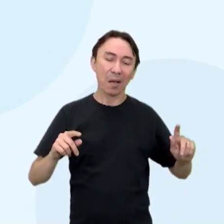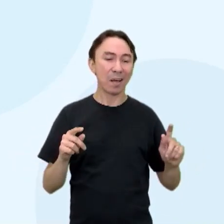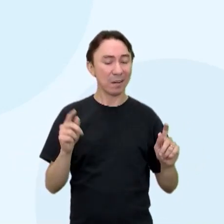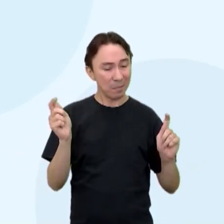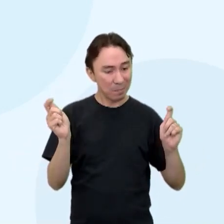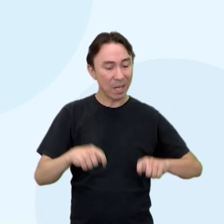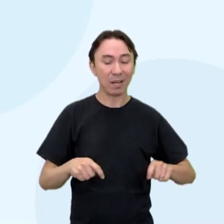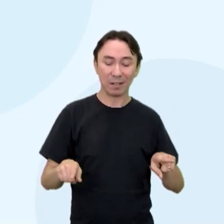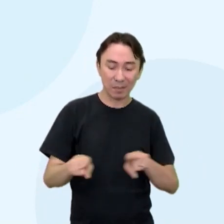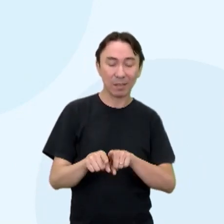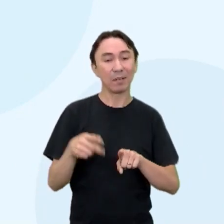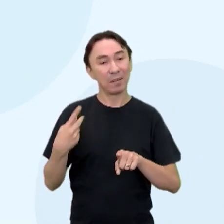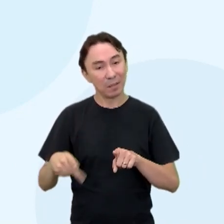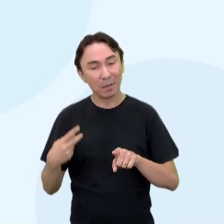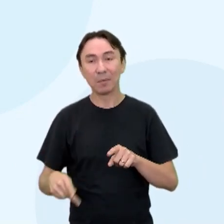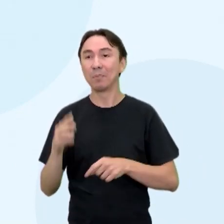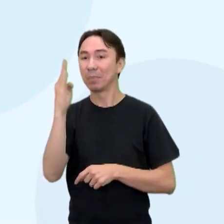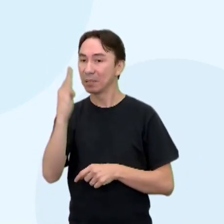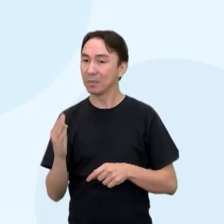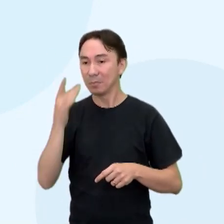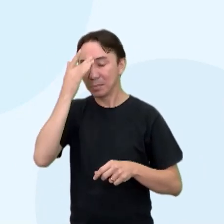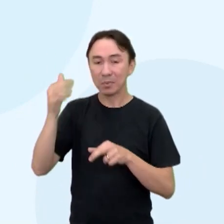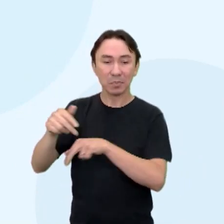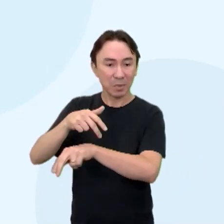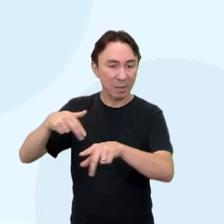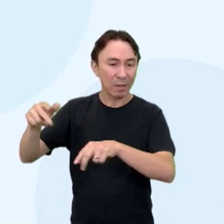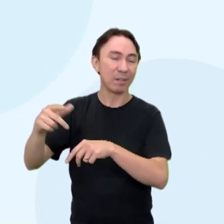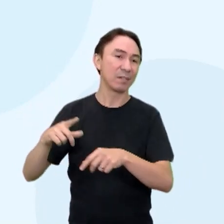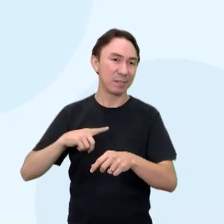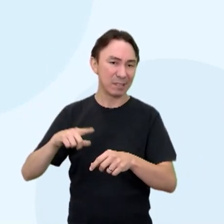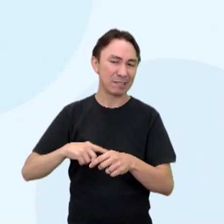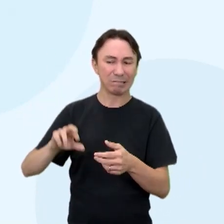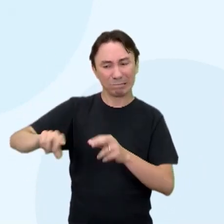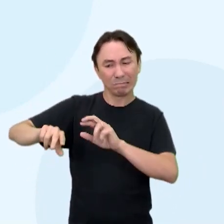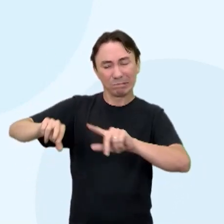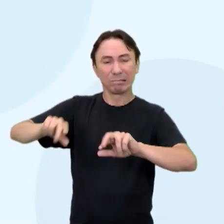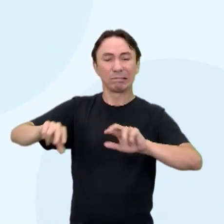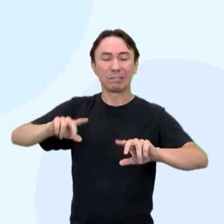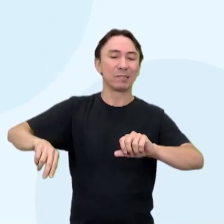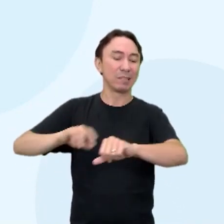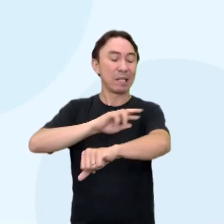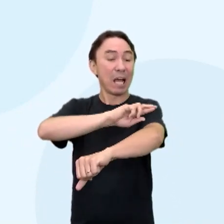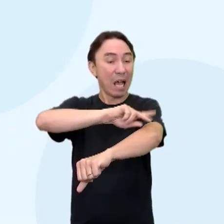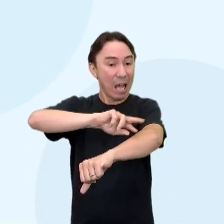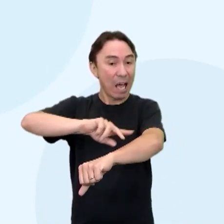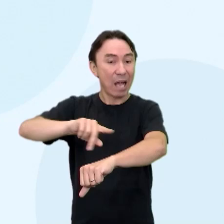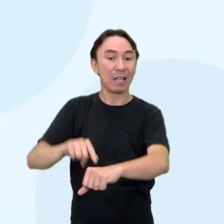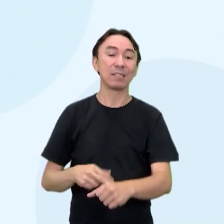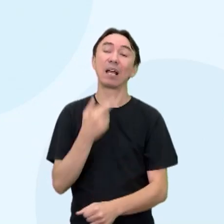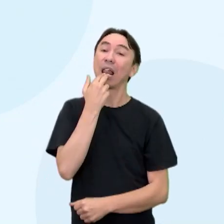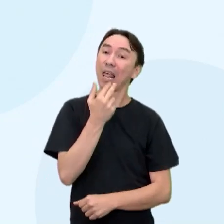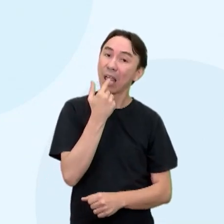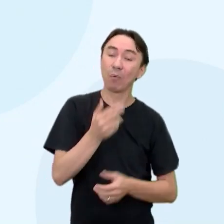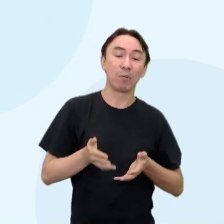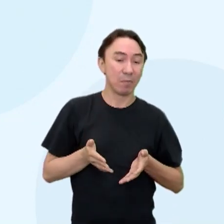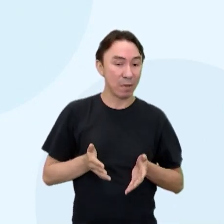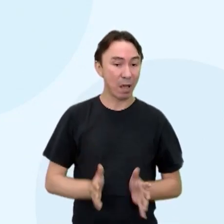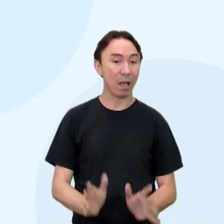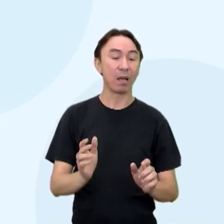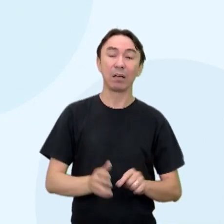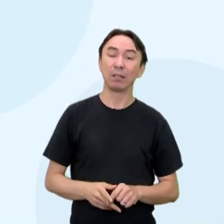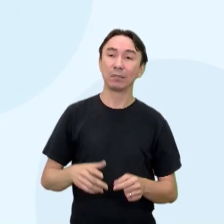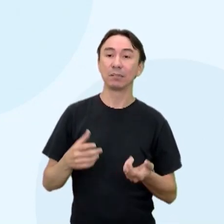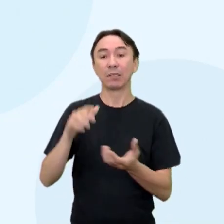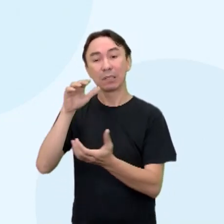de suas características étnicas, como raça, língua materna, sociais, que é o estado civil, estado marital e nível